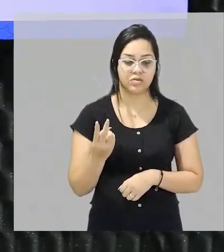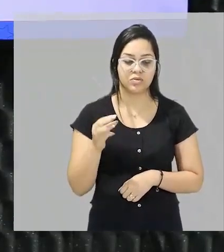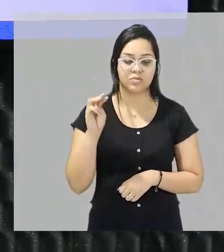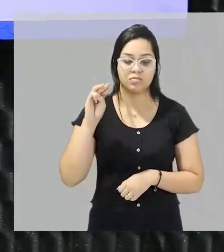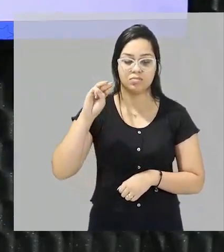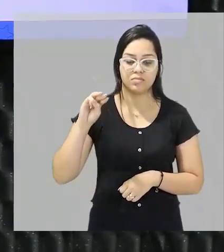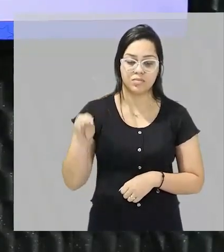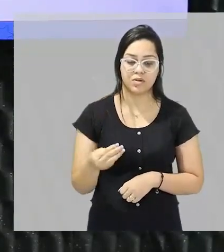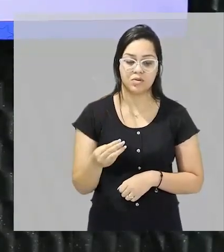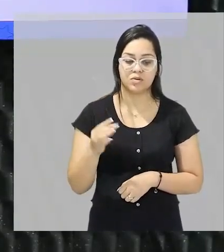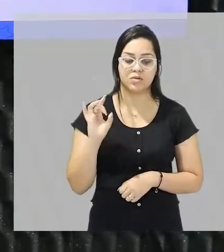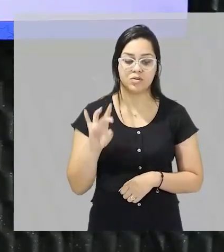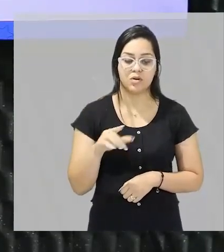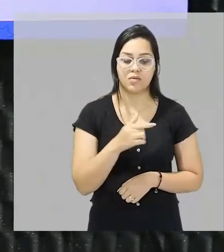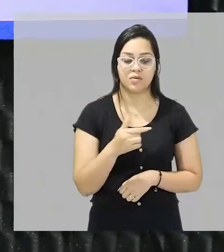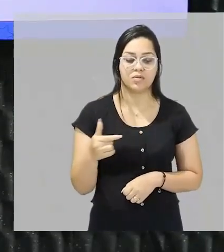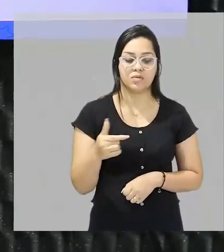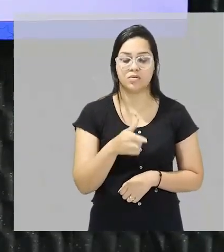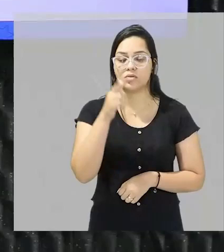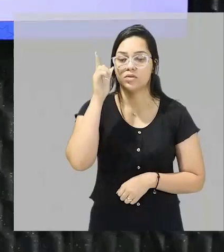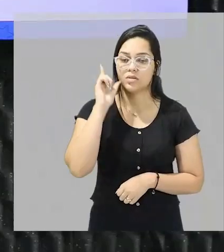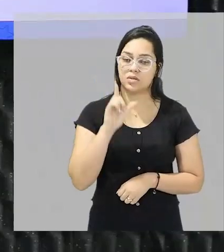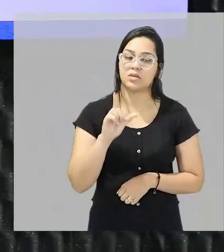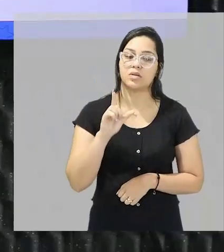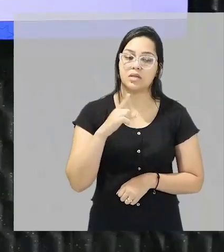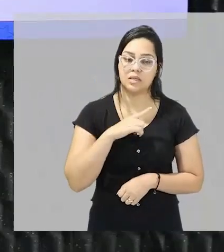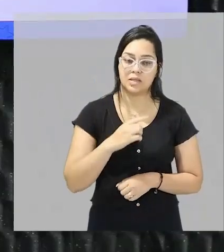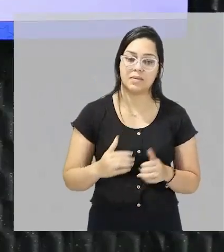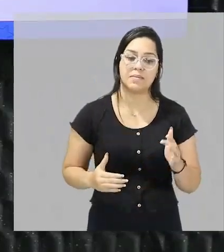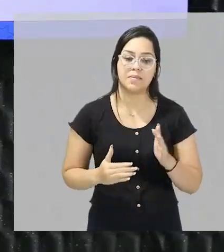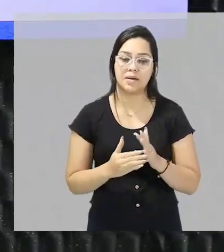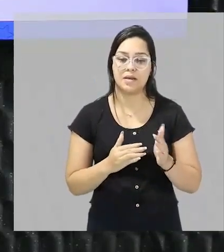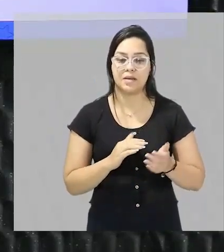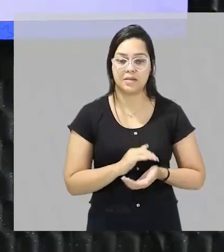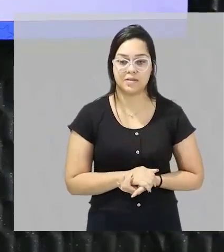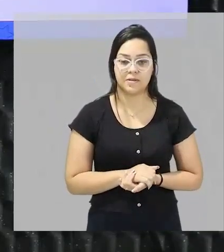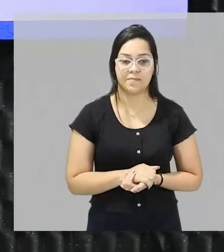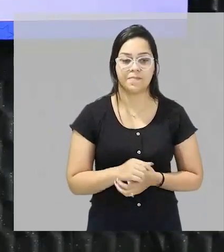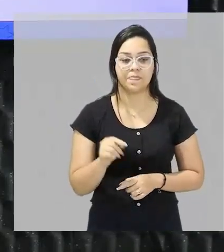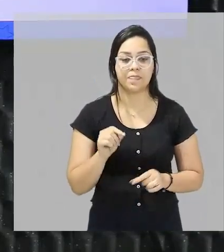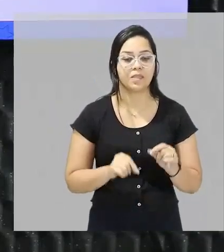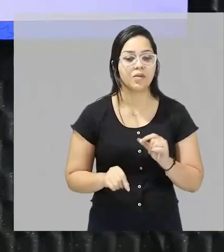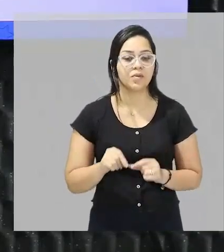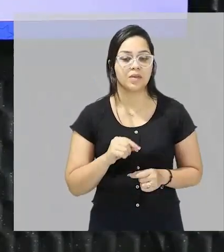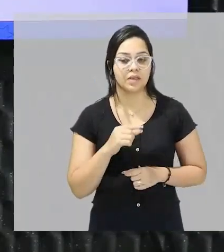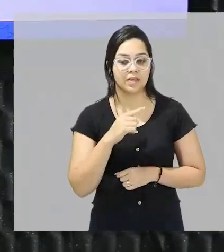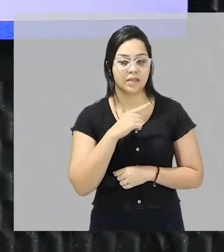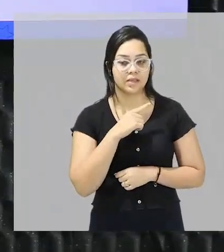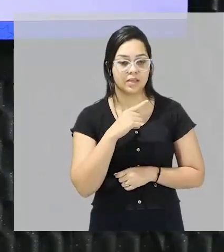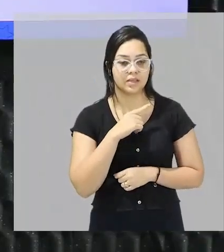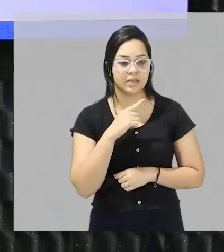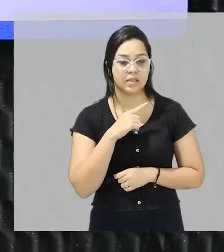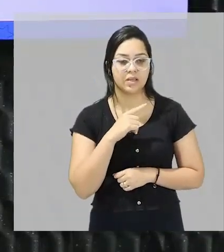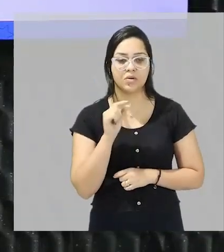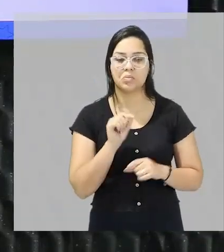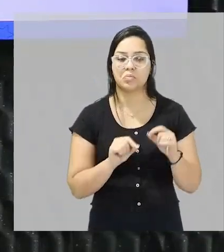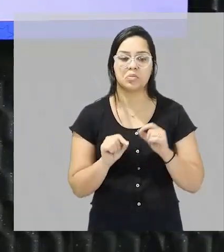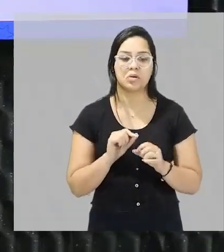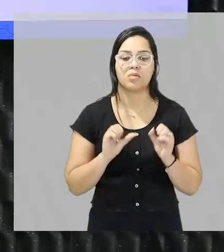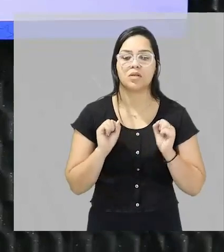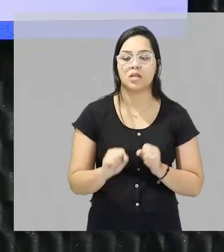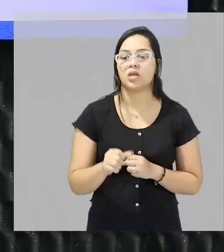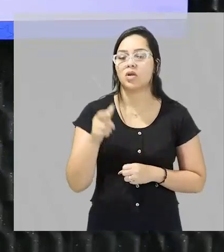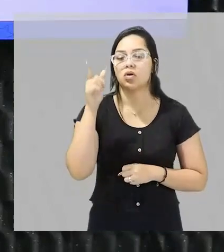candidatos, somente 22 conseguiram atingir a pontuação máxima. E o que eles fizeram de tão extraordinário para